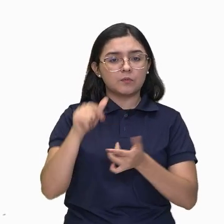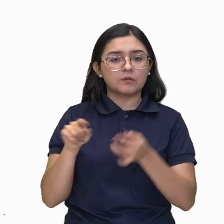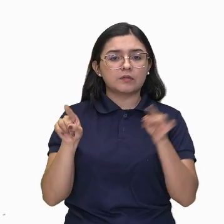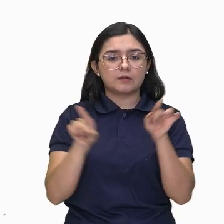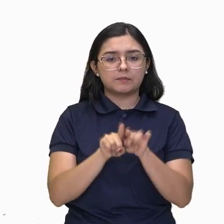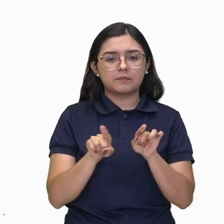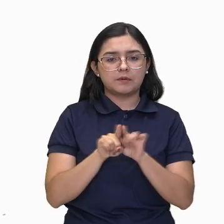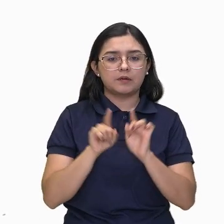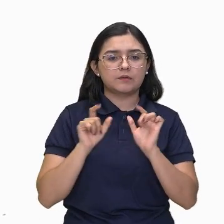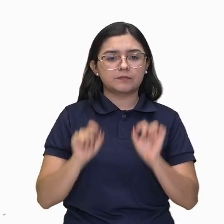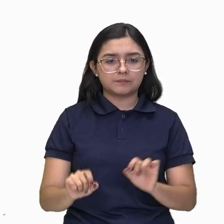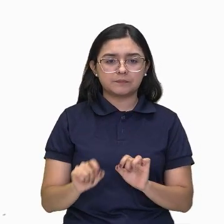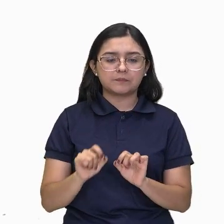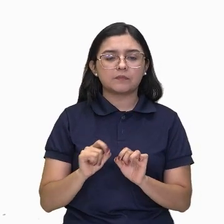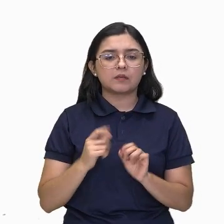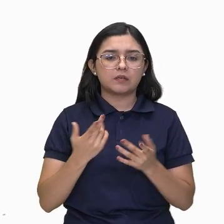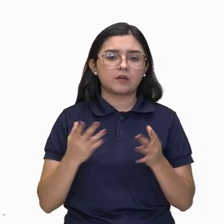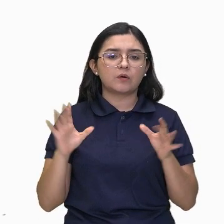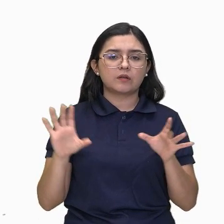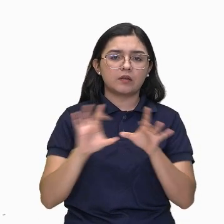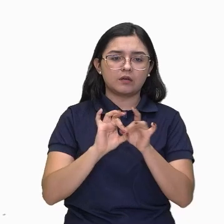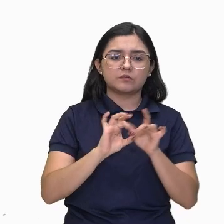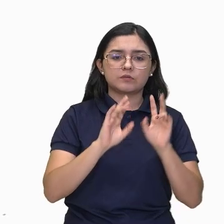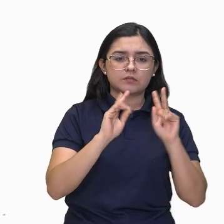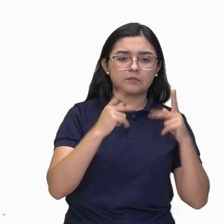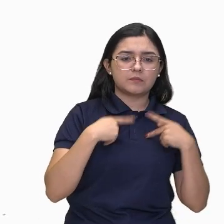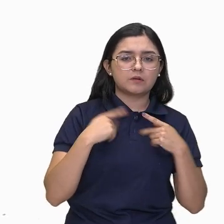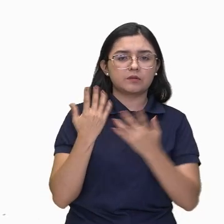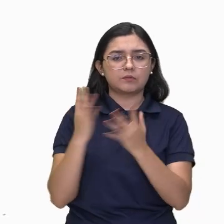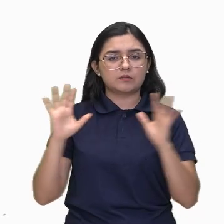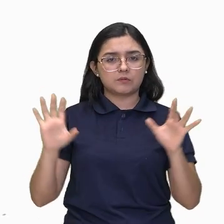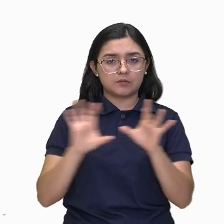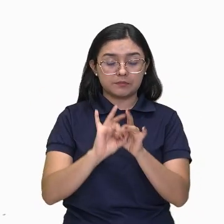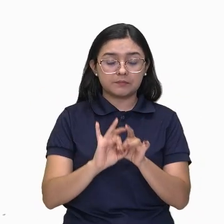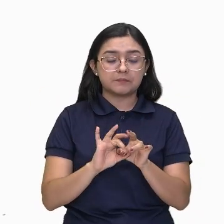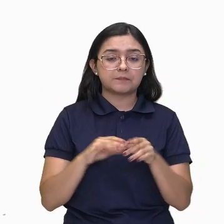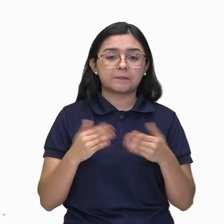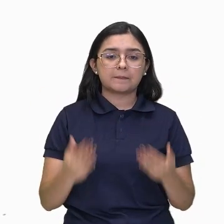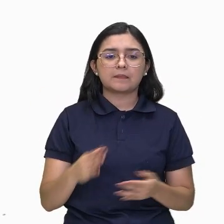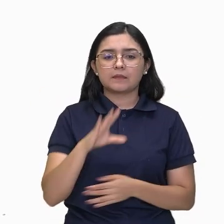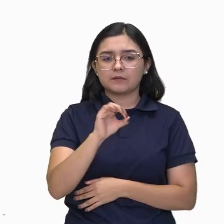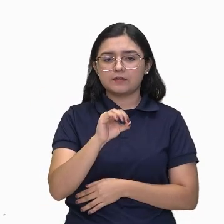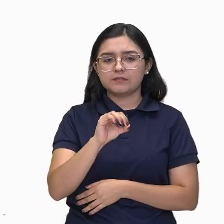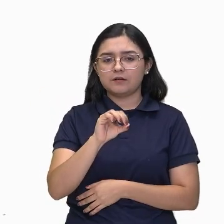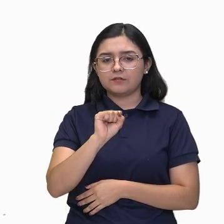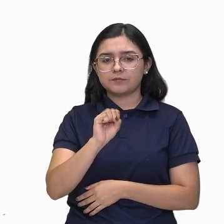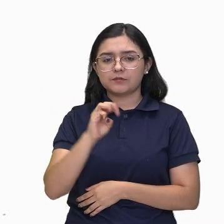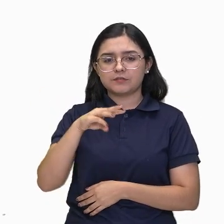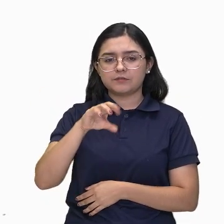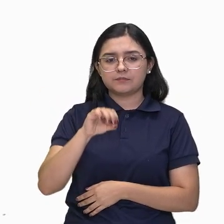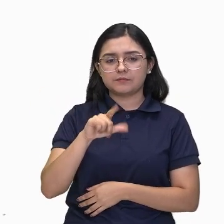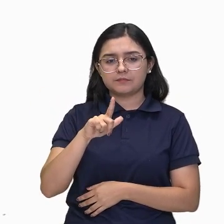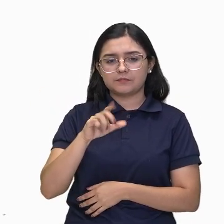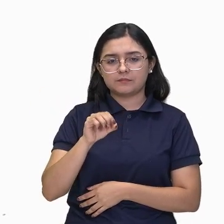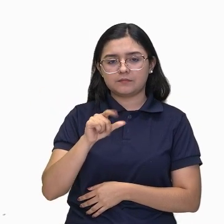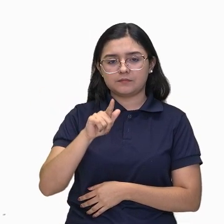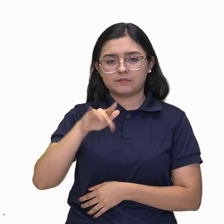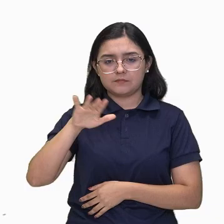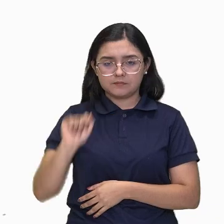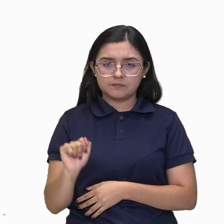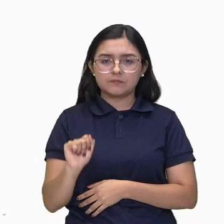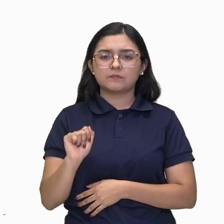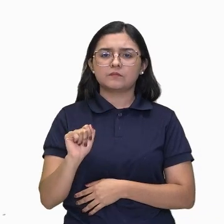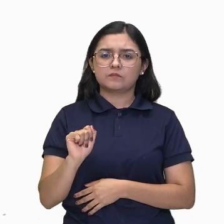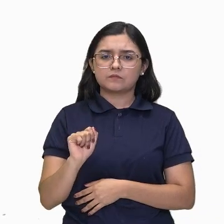Então, essa questão da cosmologia, ela vai fazer, a cosmologia, essa visão, né, de mundo, de como